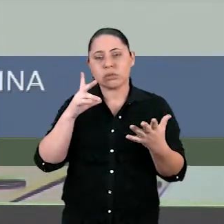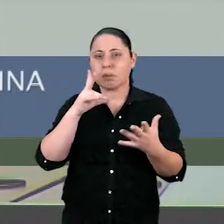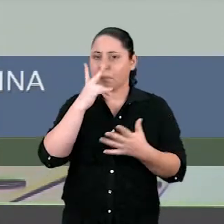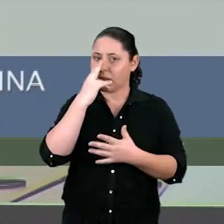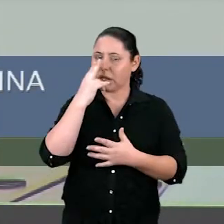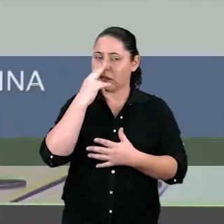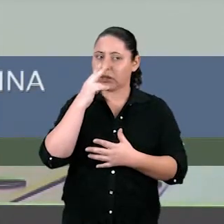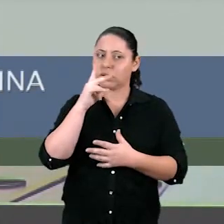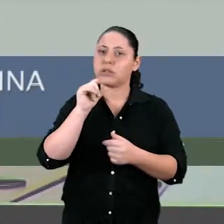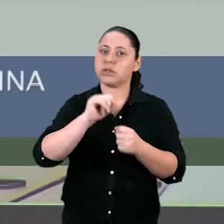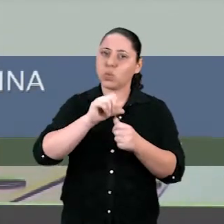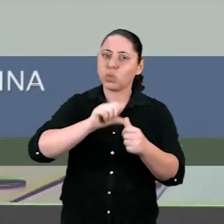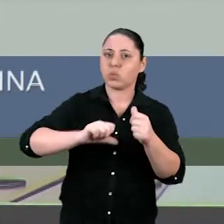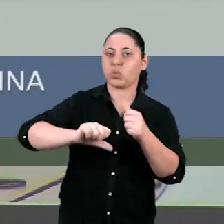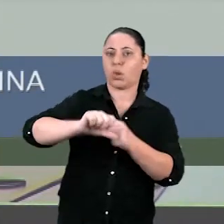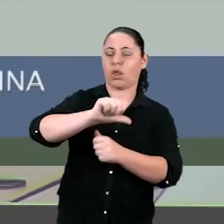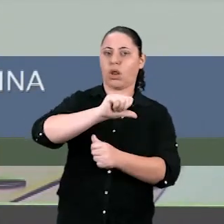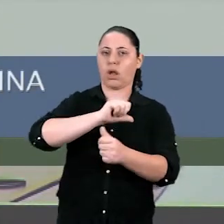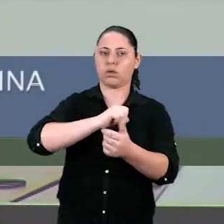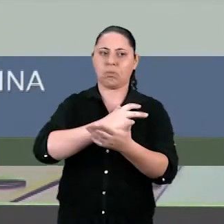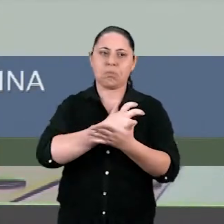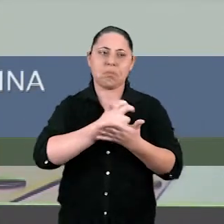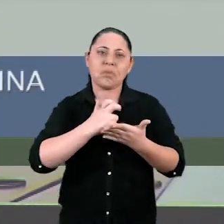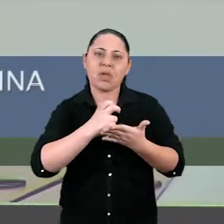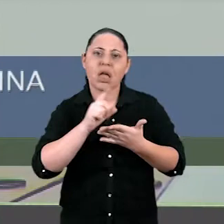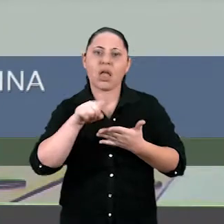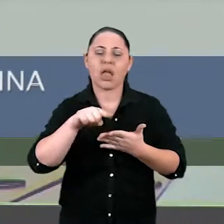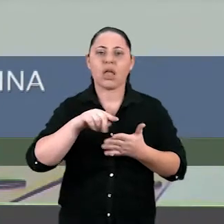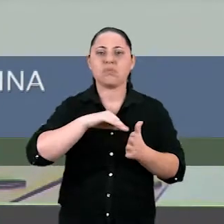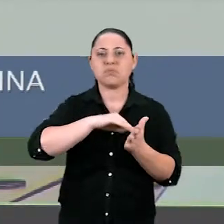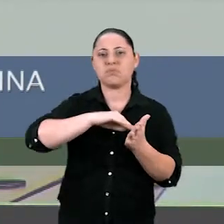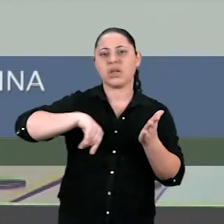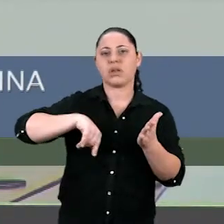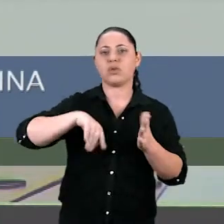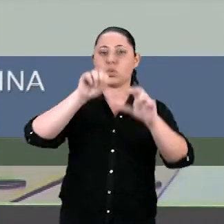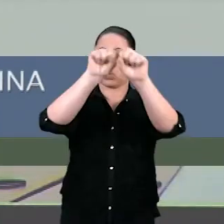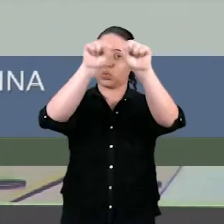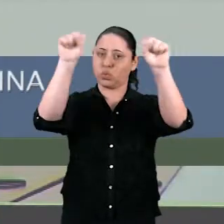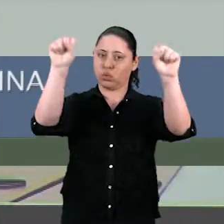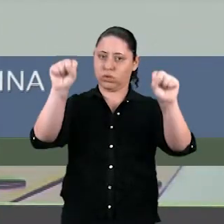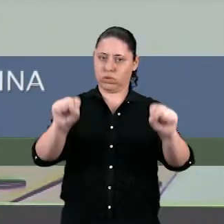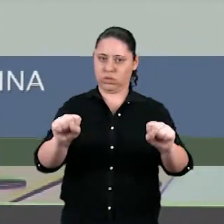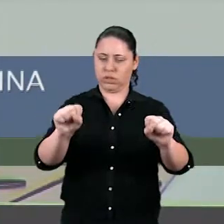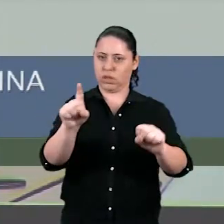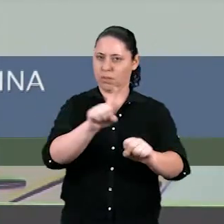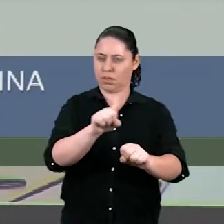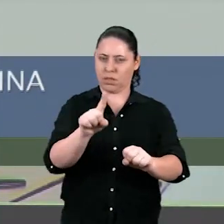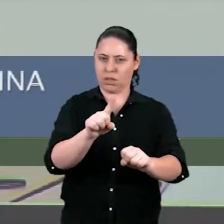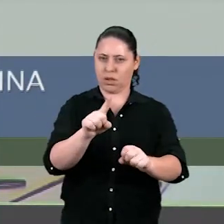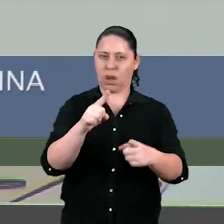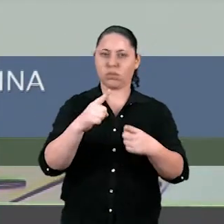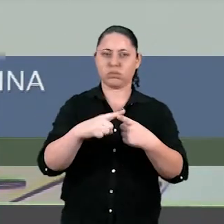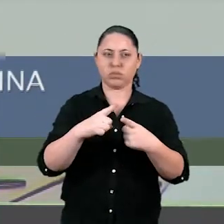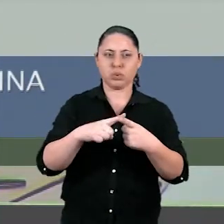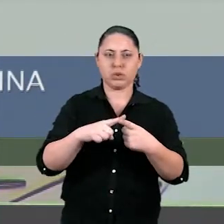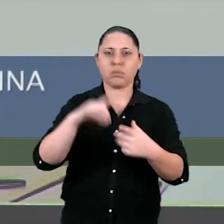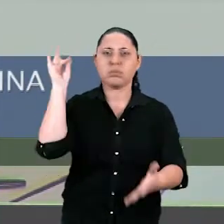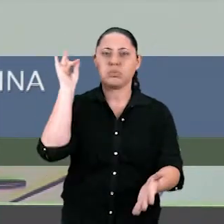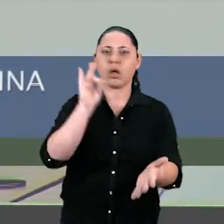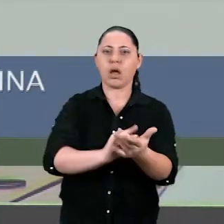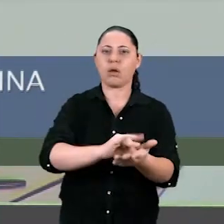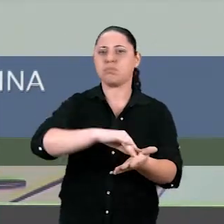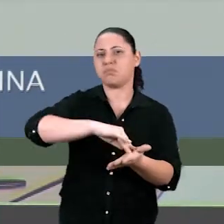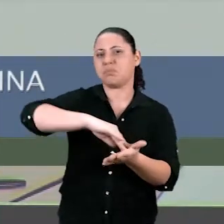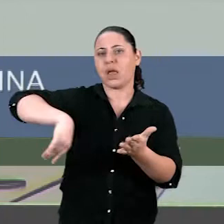Impeachment, que passa a ser não um sistema, né, não um mecanismo para sancionar aquele que cometeu crimes de